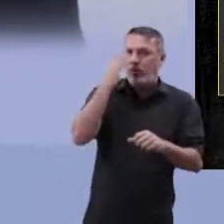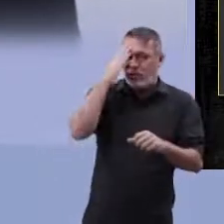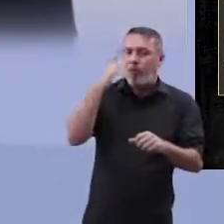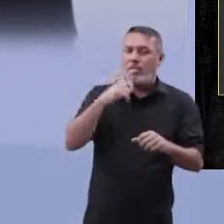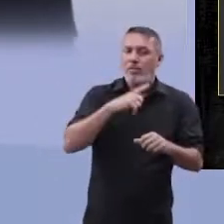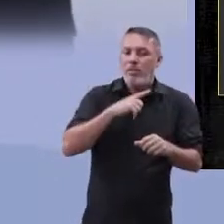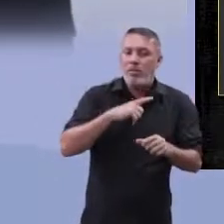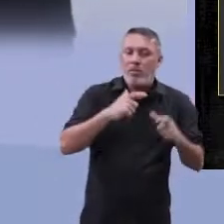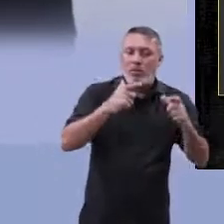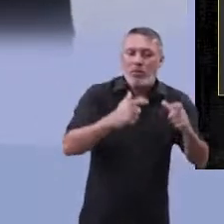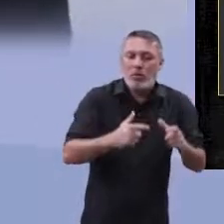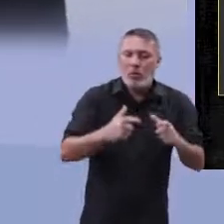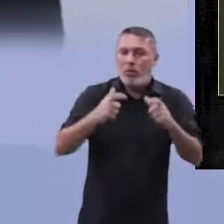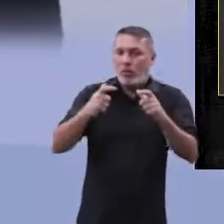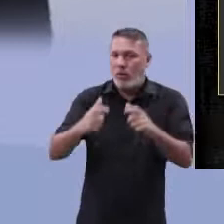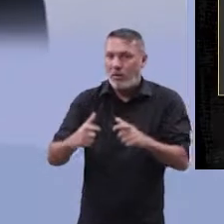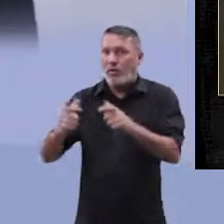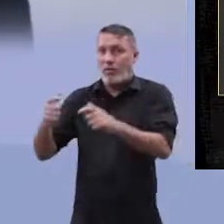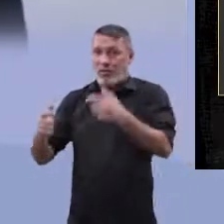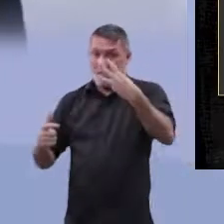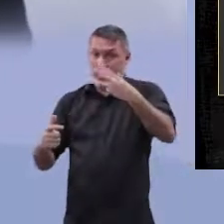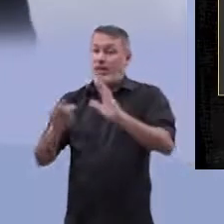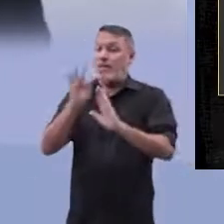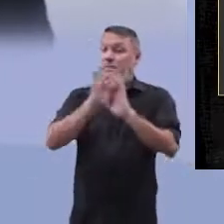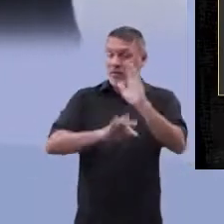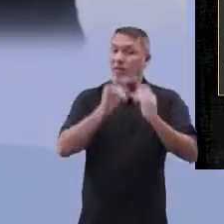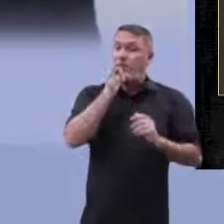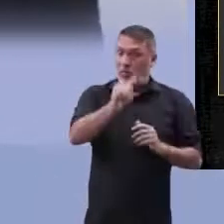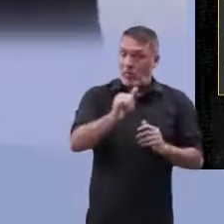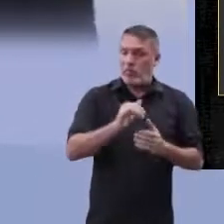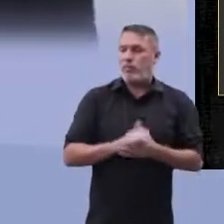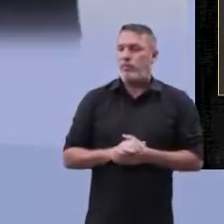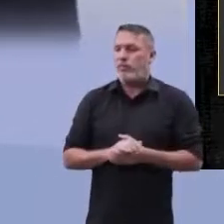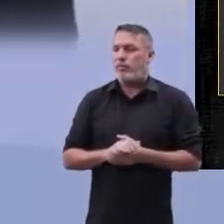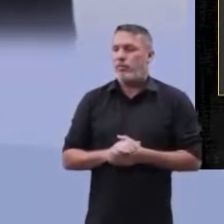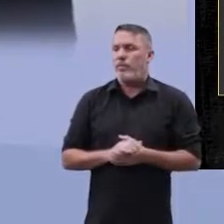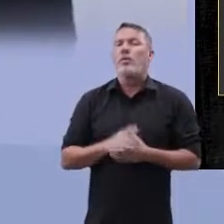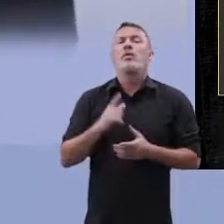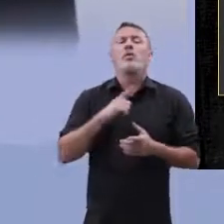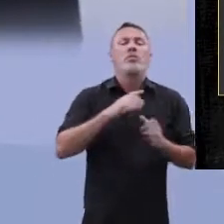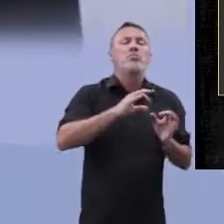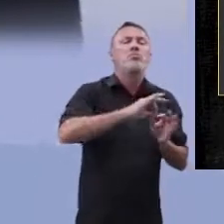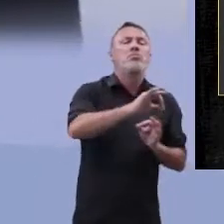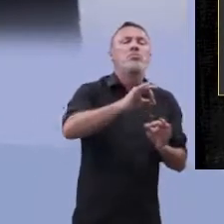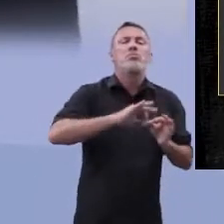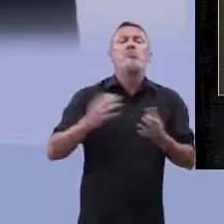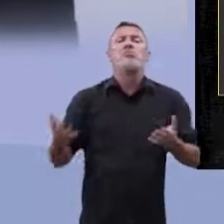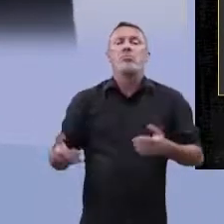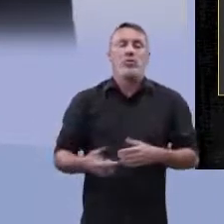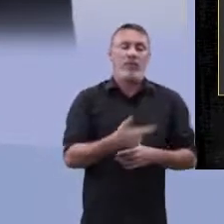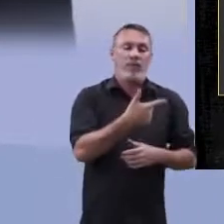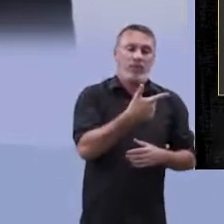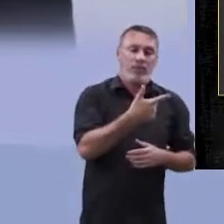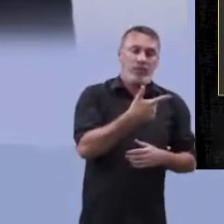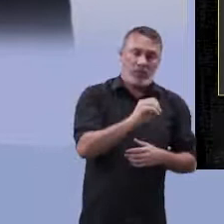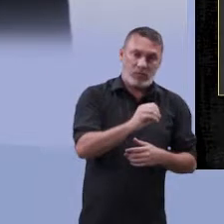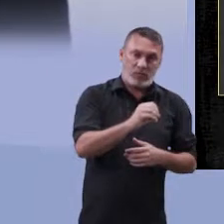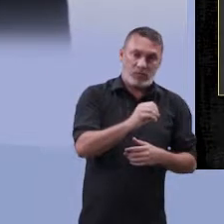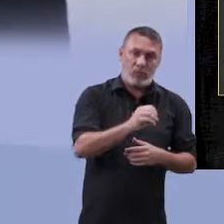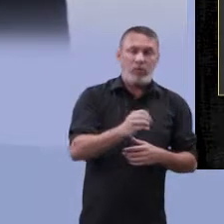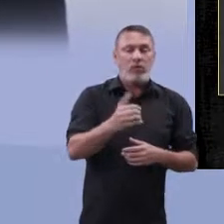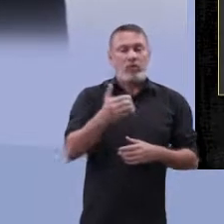é igual, né? São 3 compartimentos iguais. Isso que disse o texto. Esses compartimentos, eles têm que dimensões? 20